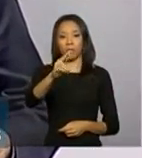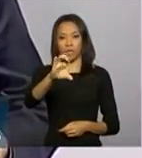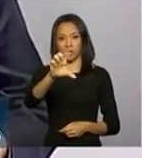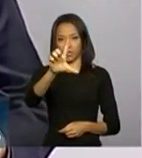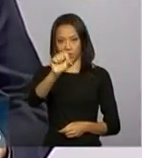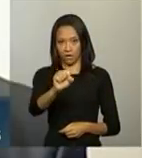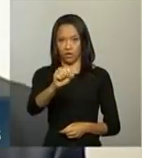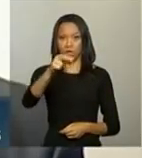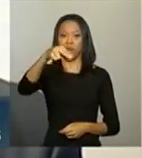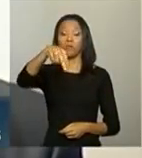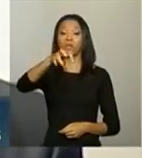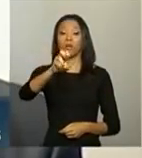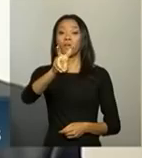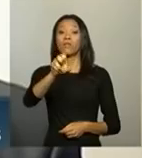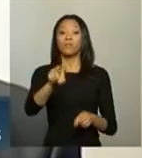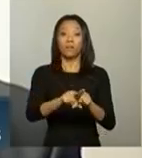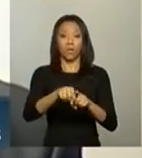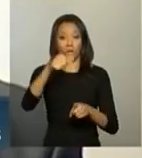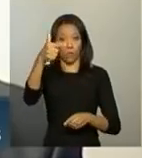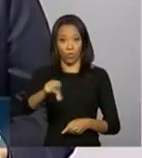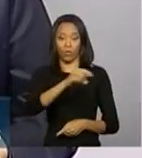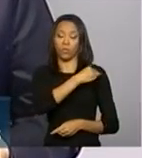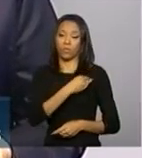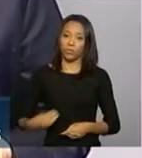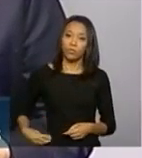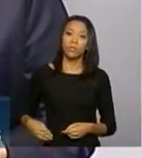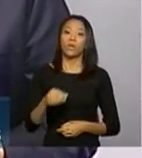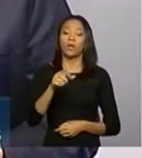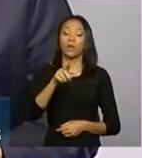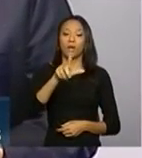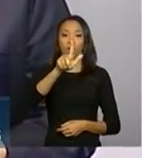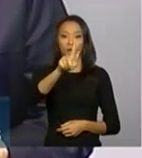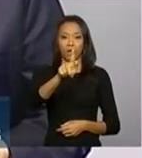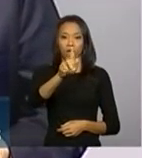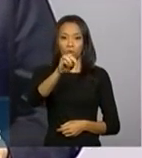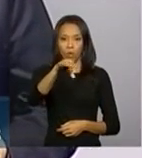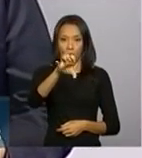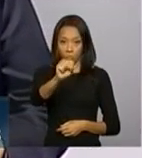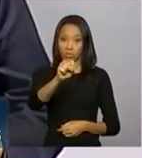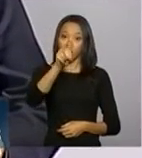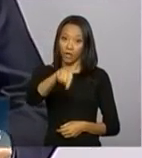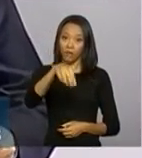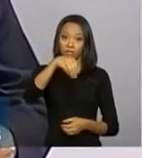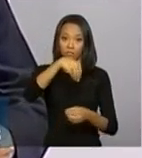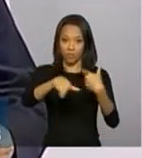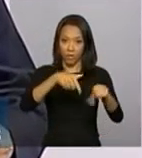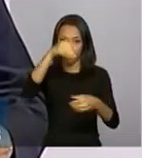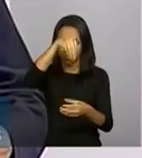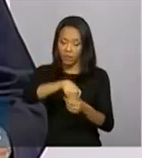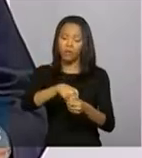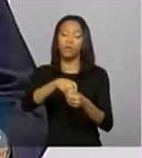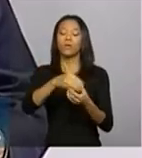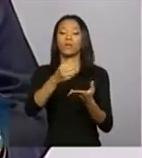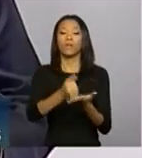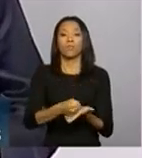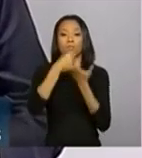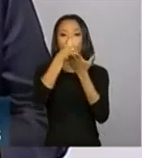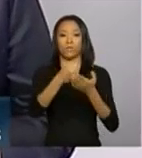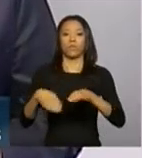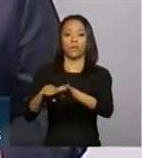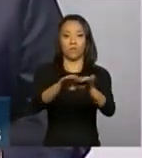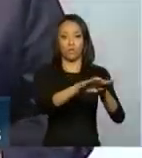República, Nilma Lino Gomes, da Secretaria de políticas de promoção da igualdade racial da presidência da